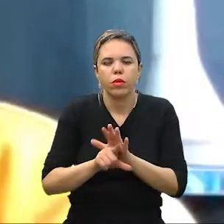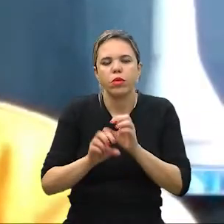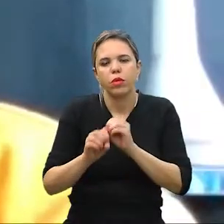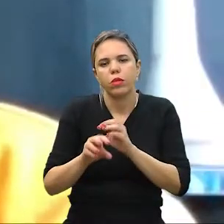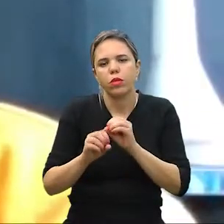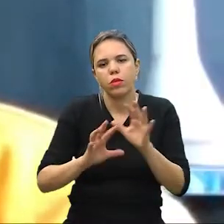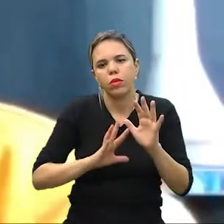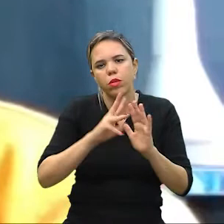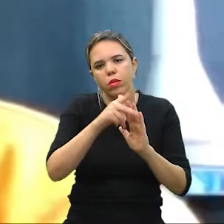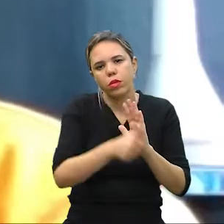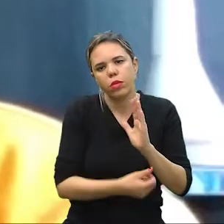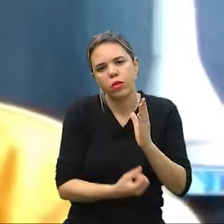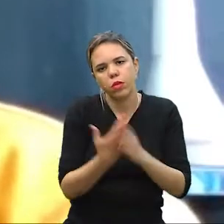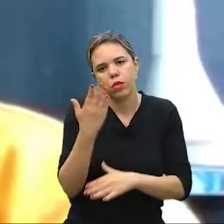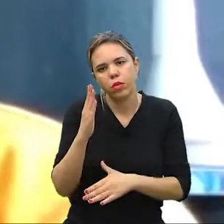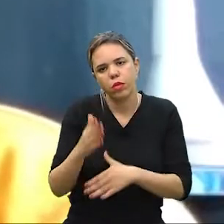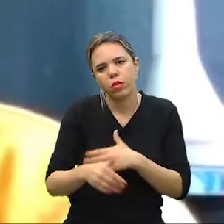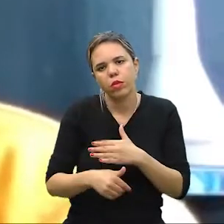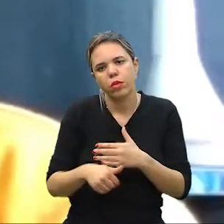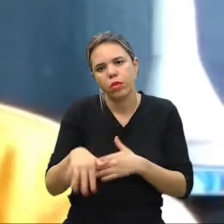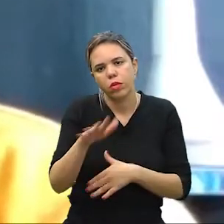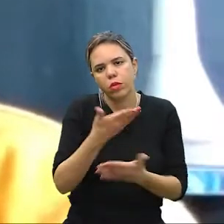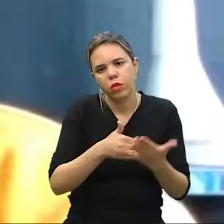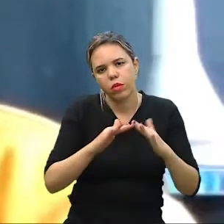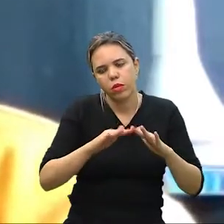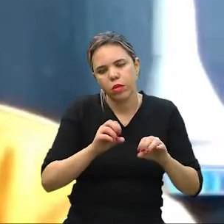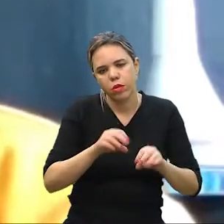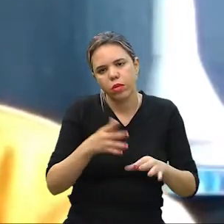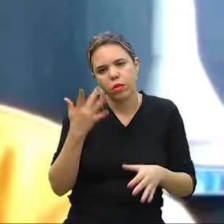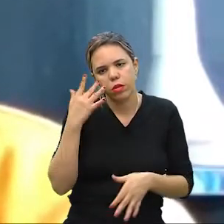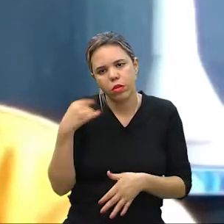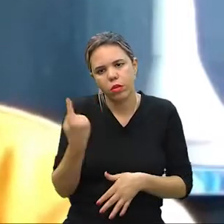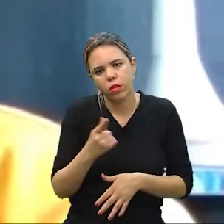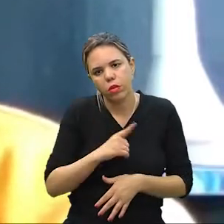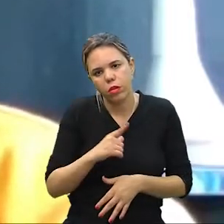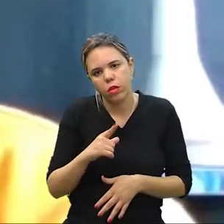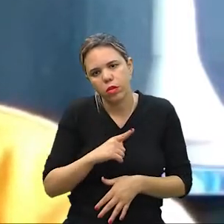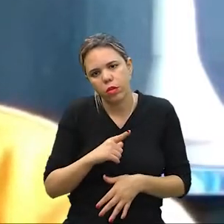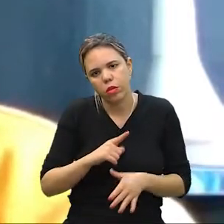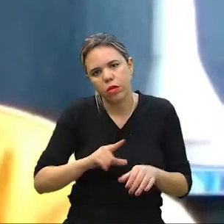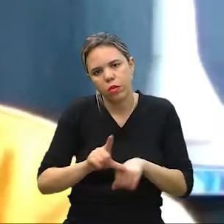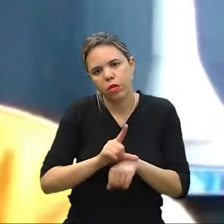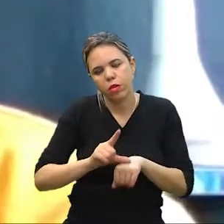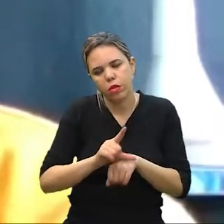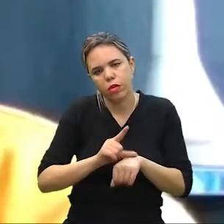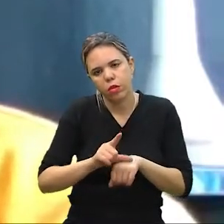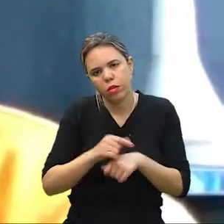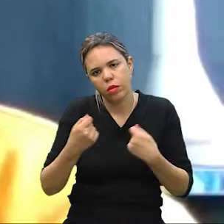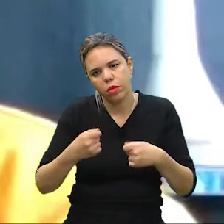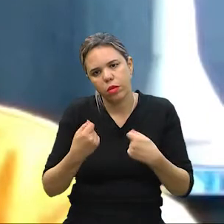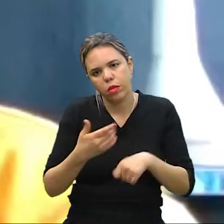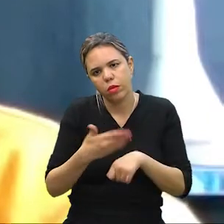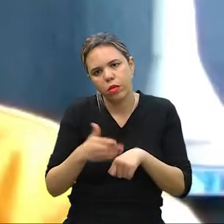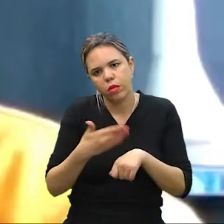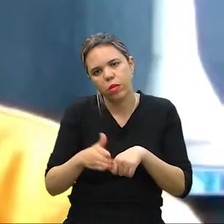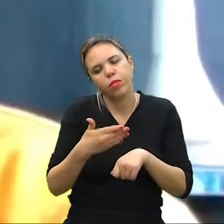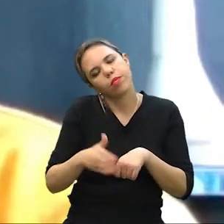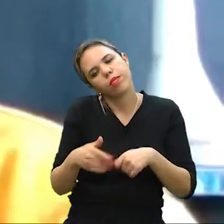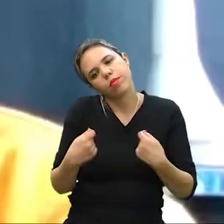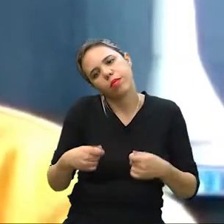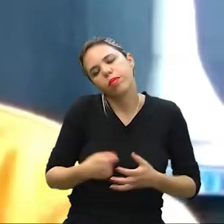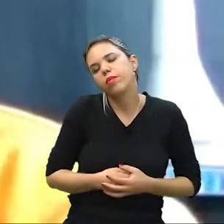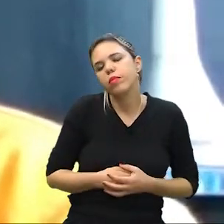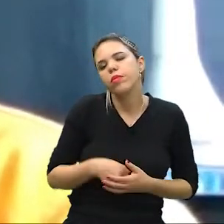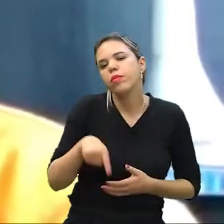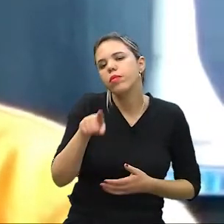educação ambiental já no ambiente escolar, né? Eu acho que nós temos muitas legislações que precisam ser colocadas em práticas.